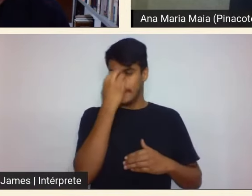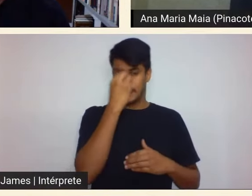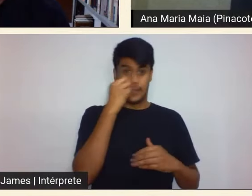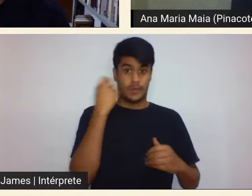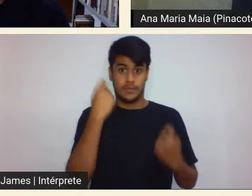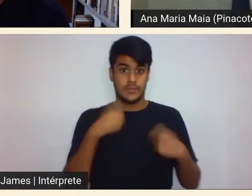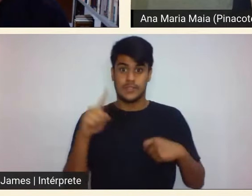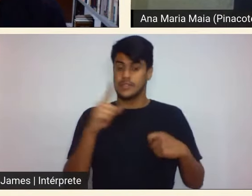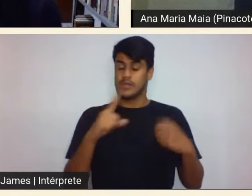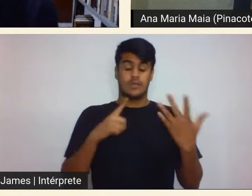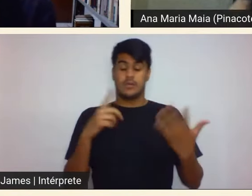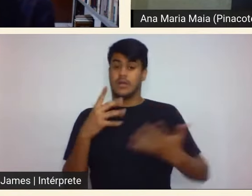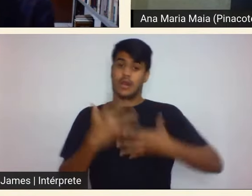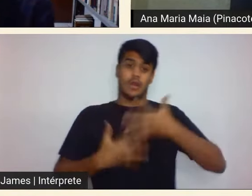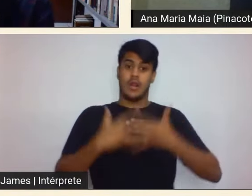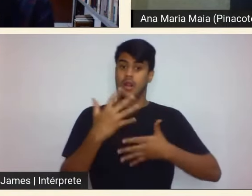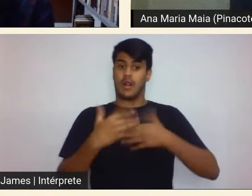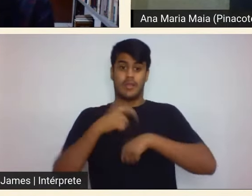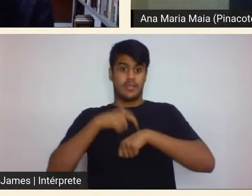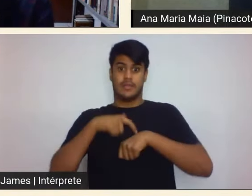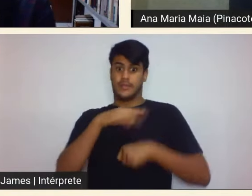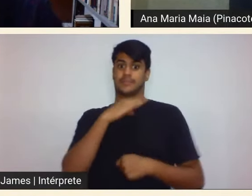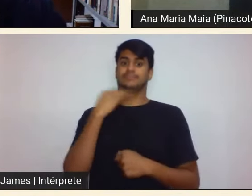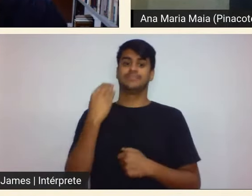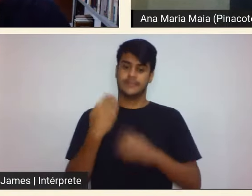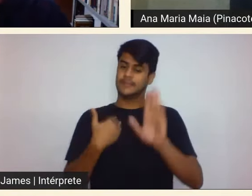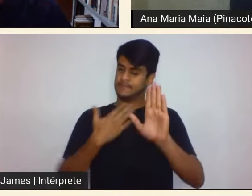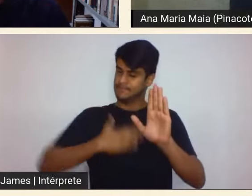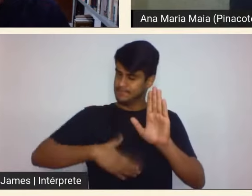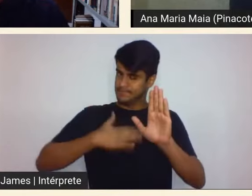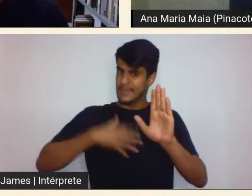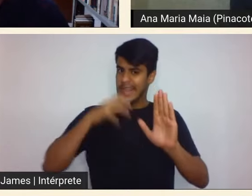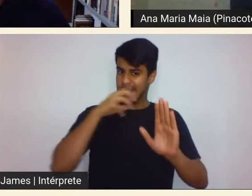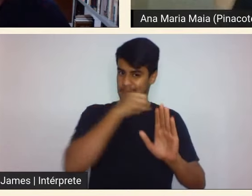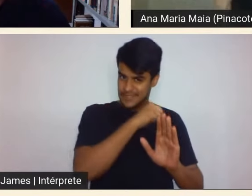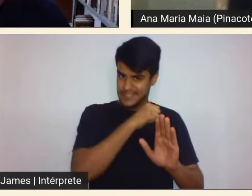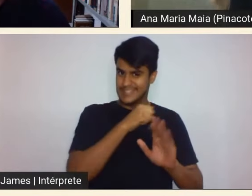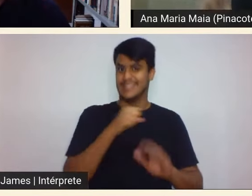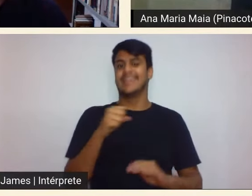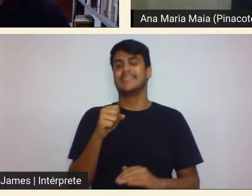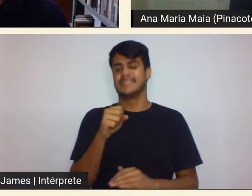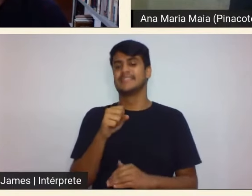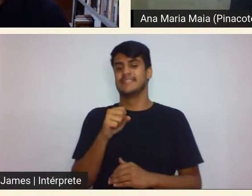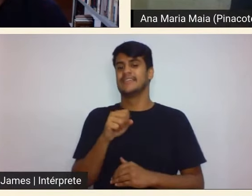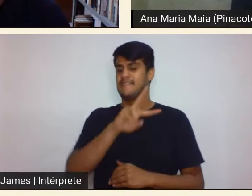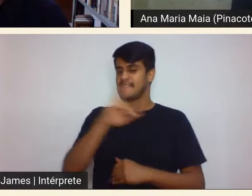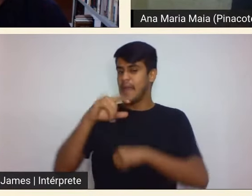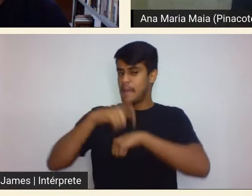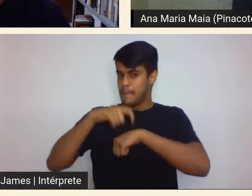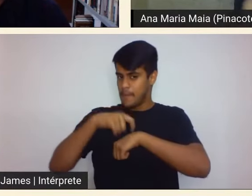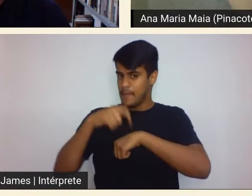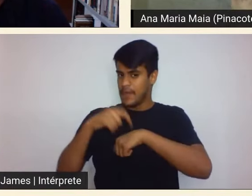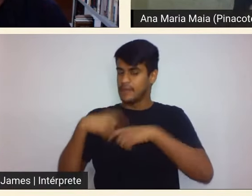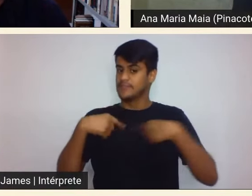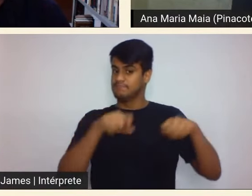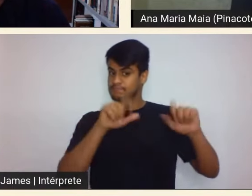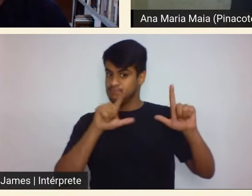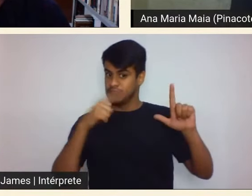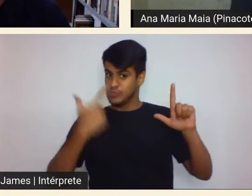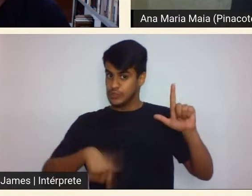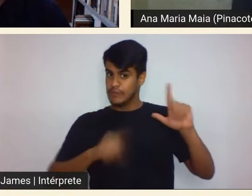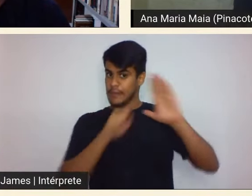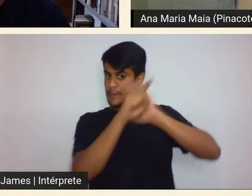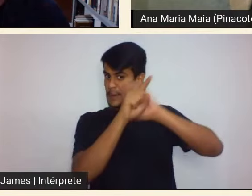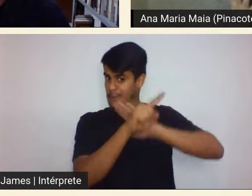criando gargalo no final, mas aguenta aí, Durval, que vai chegar o momento de eu